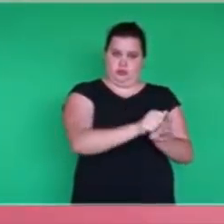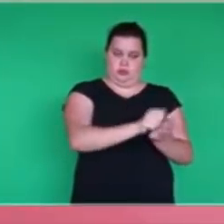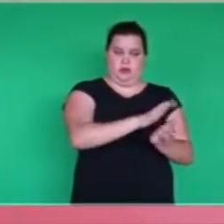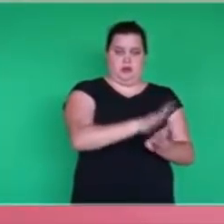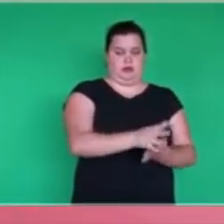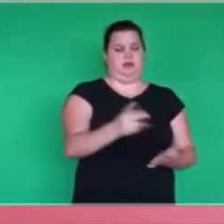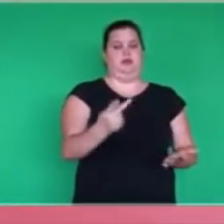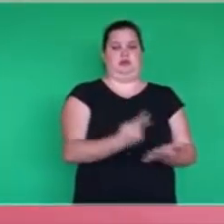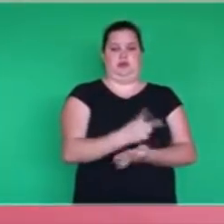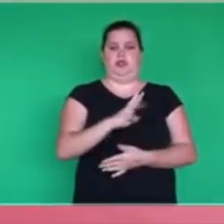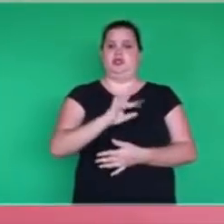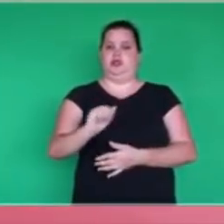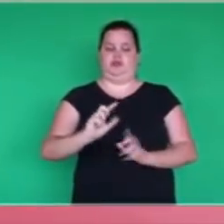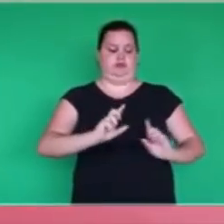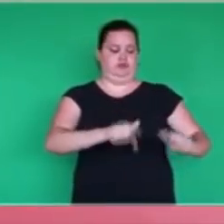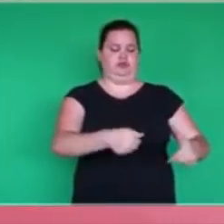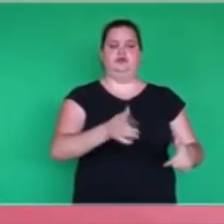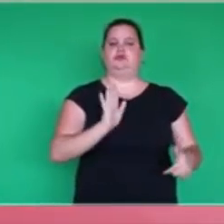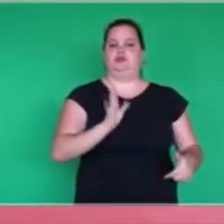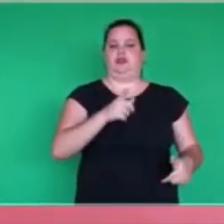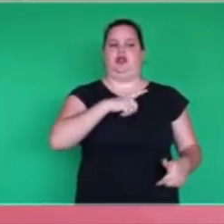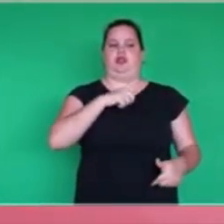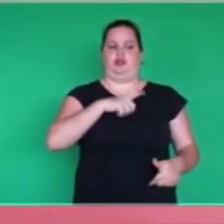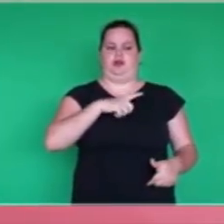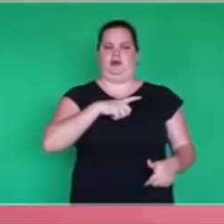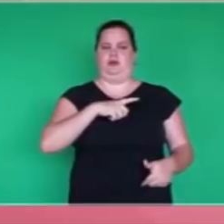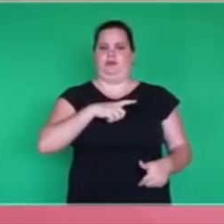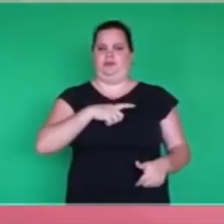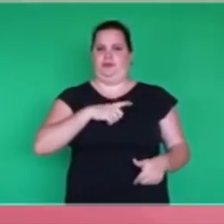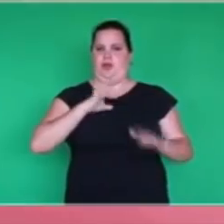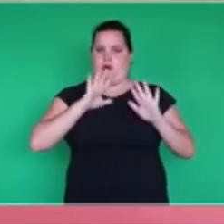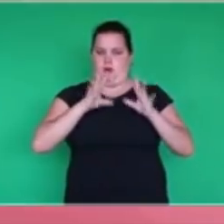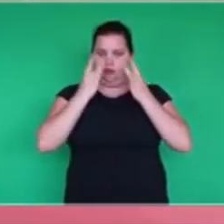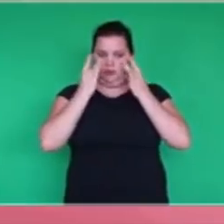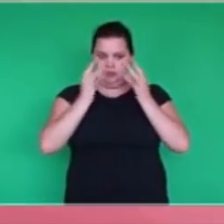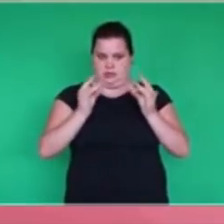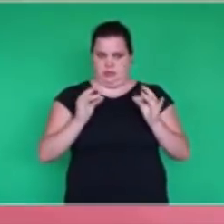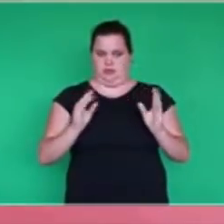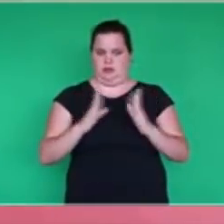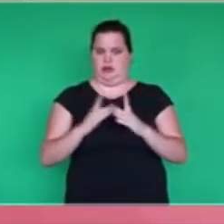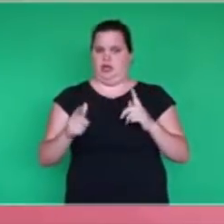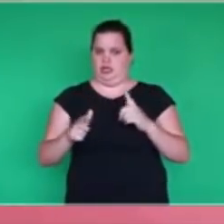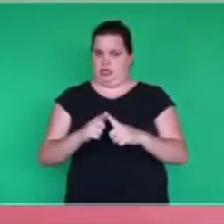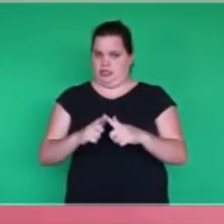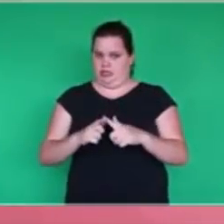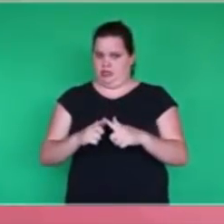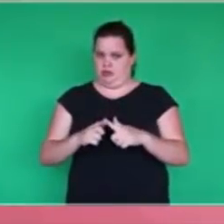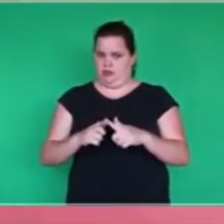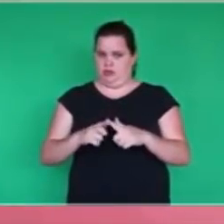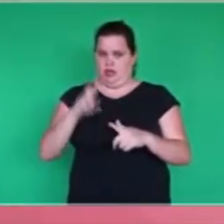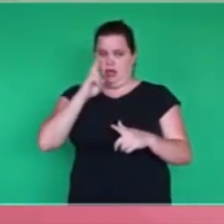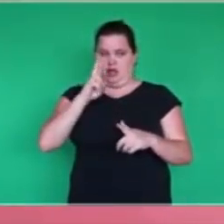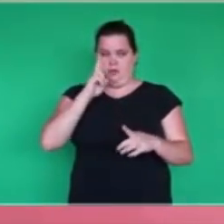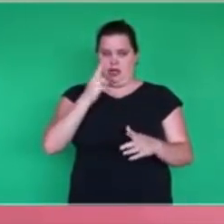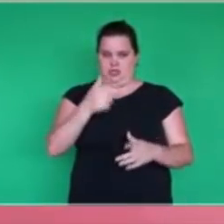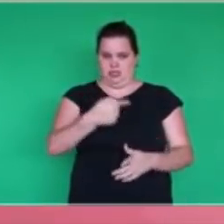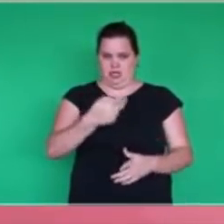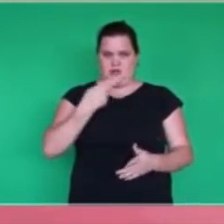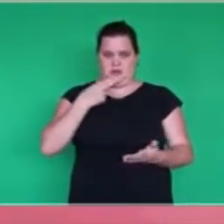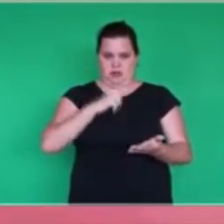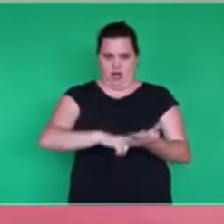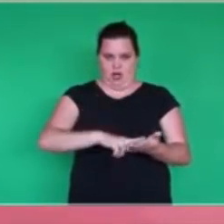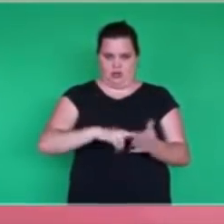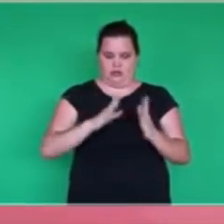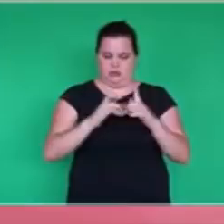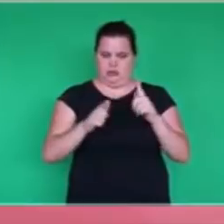sendo executados. Então os irmãos, vejam aqui, quanto à igreja, o período, as sete igrejas, tudo a respeito,